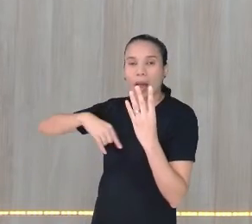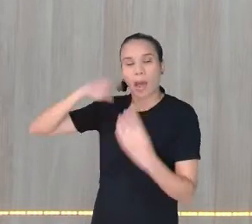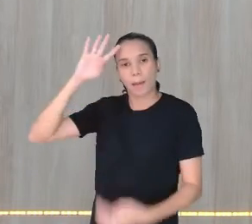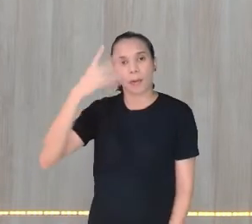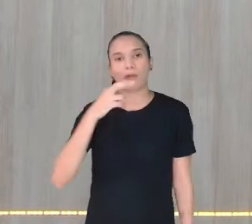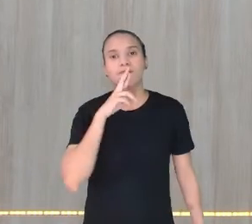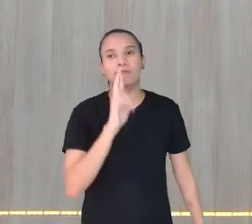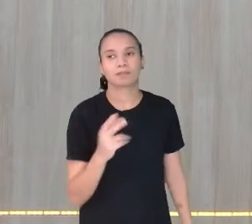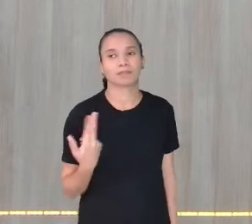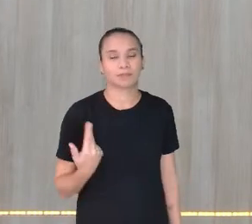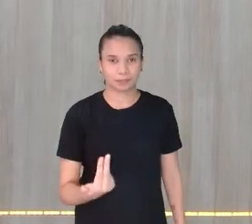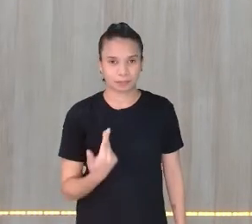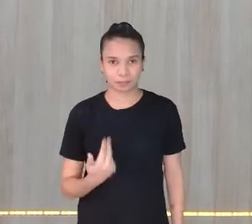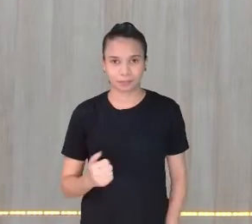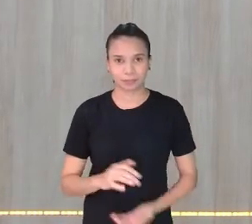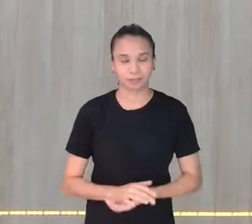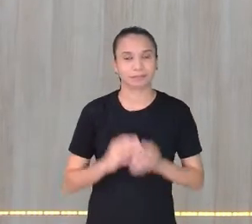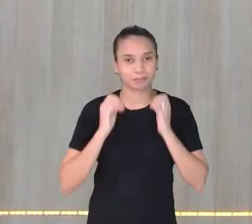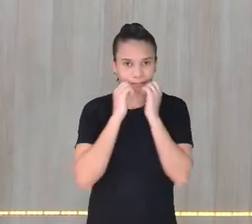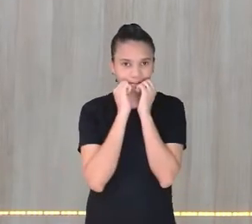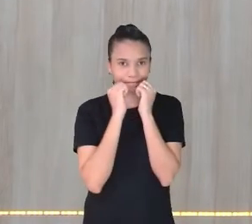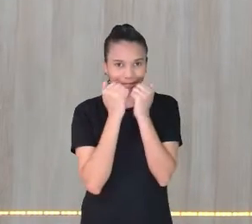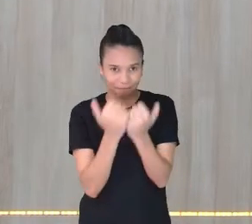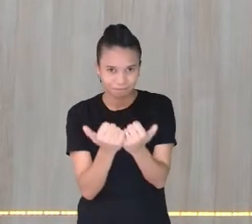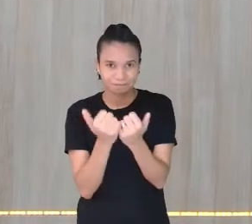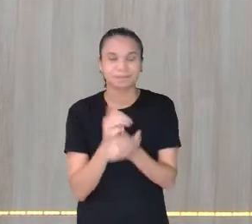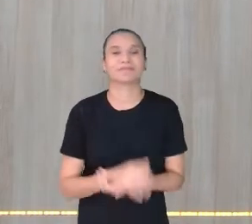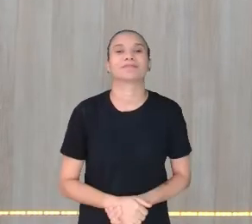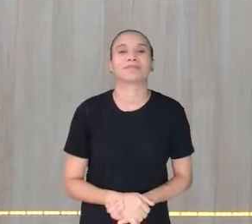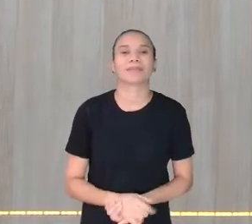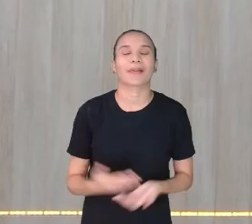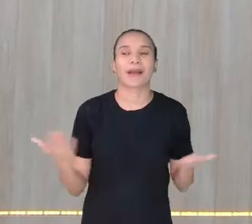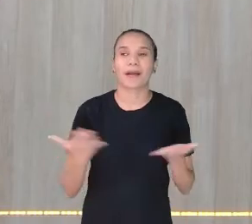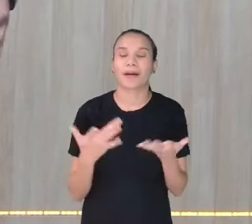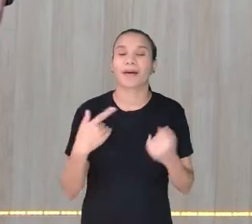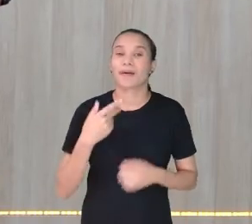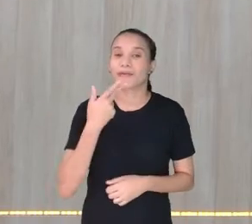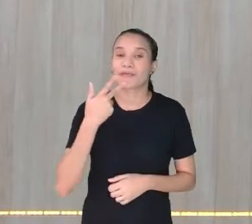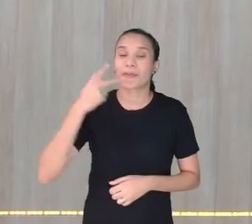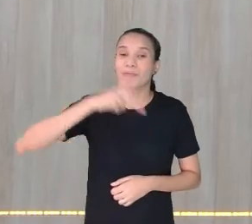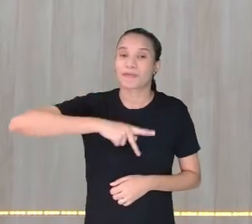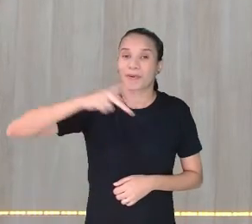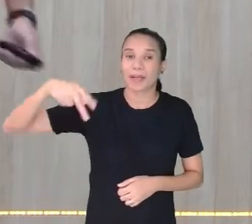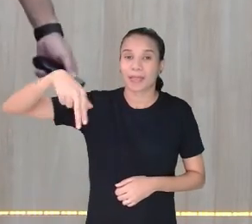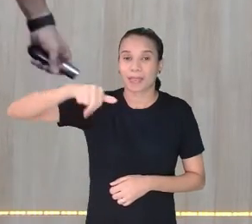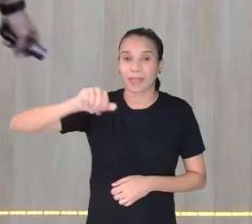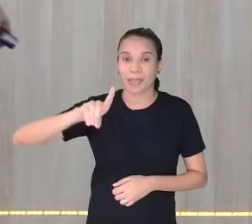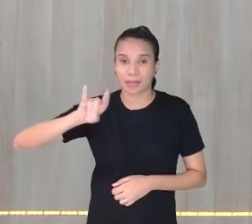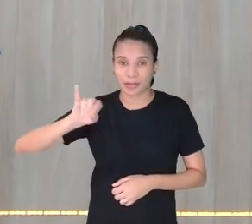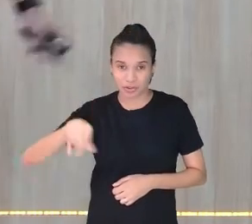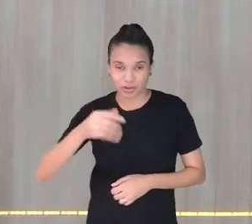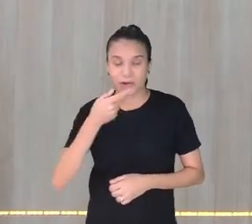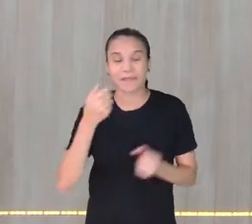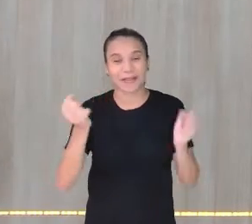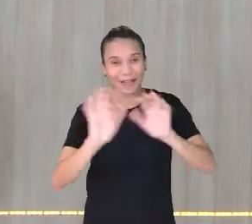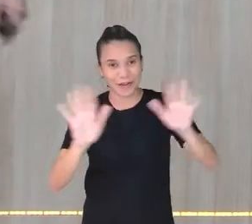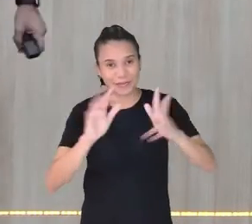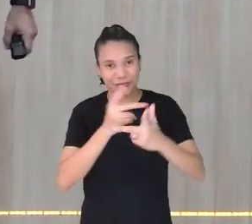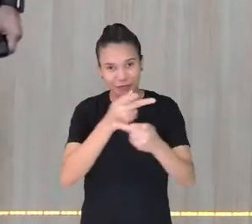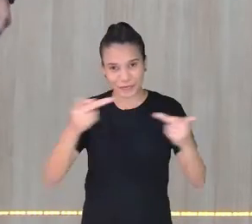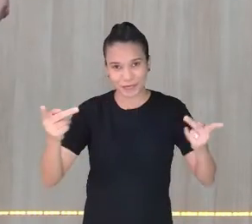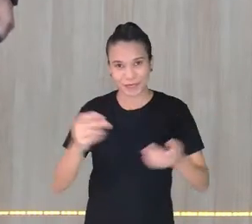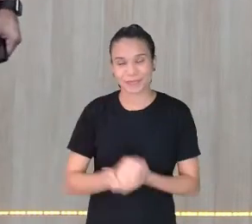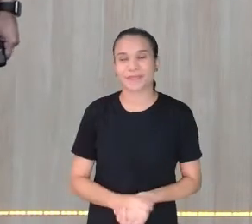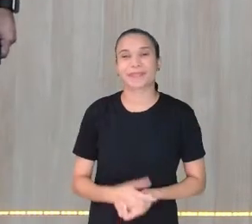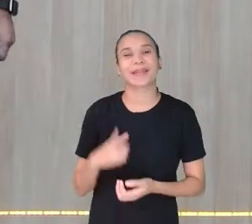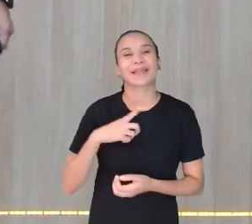resultado vai ser o mesmo. Belezinha? Vou passar a palavrinha para a professora Nádia, para ela se despedir aqui de